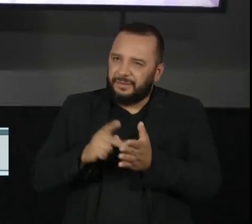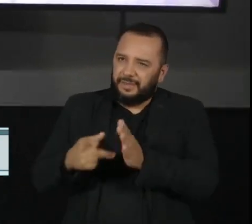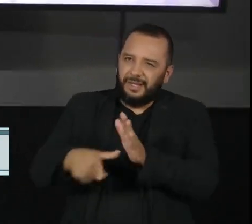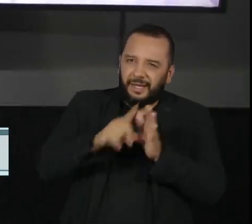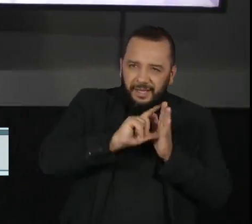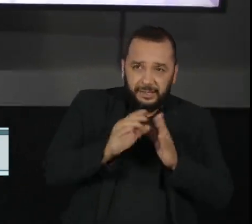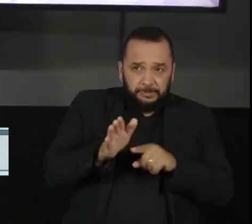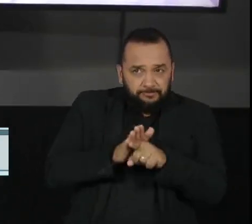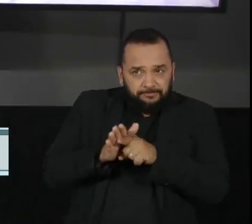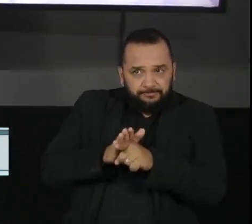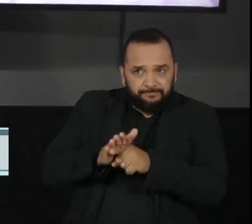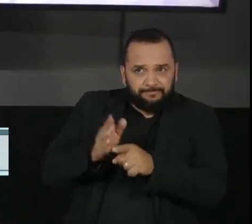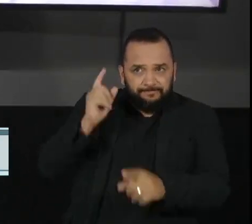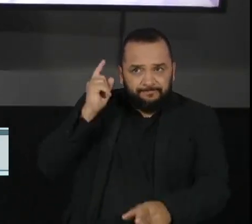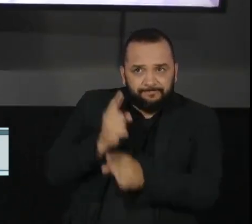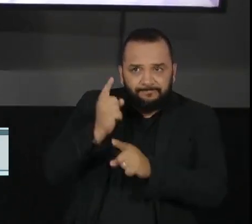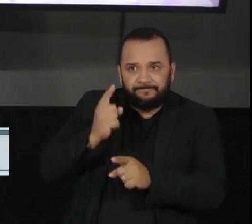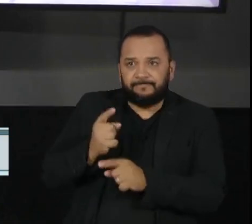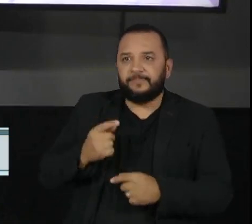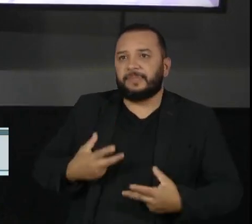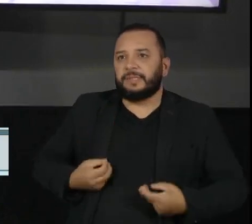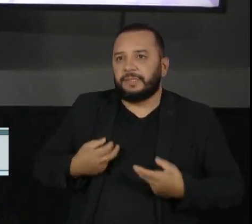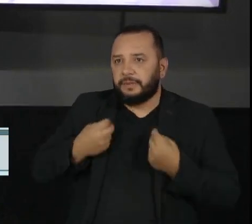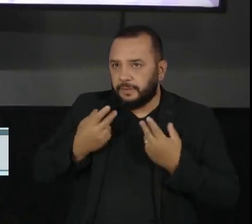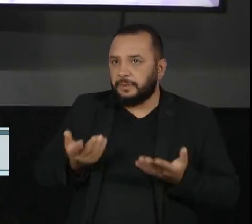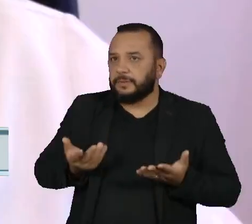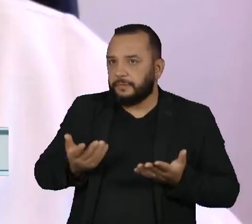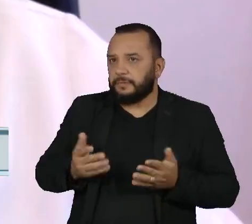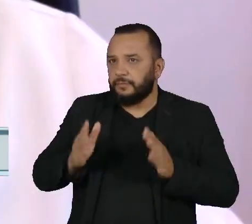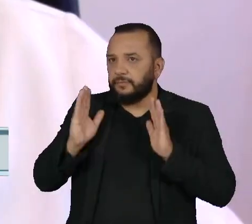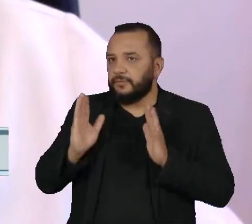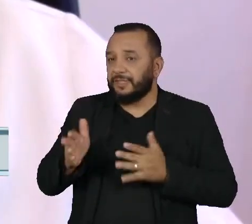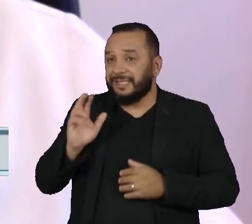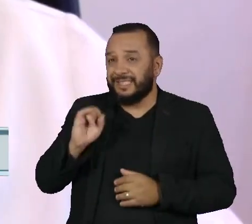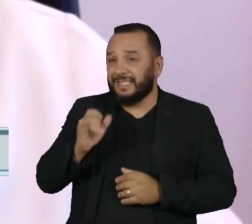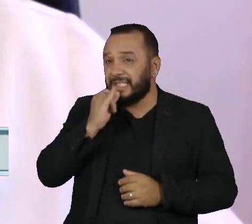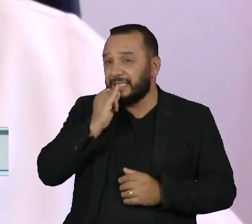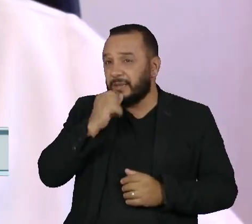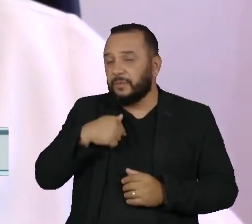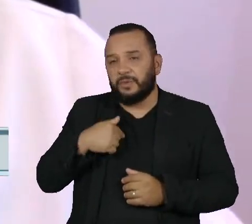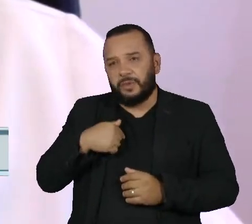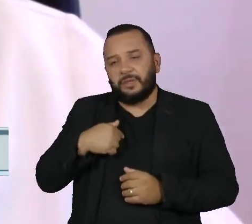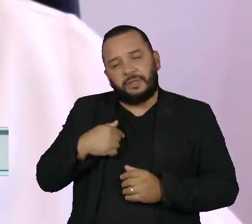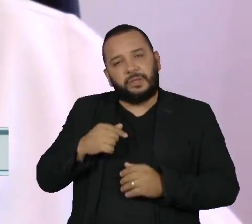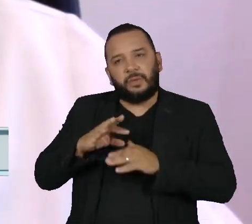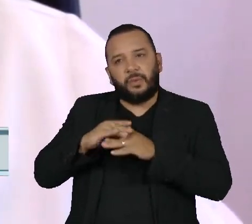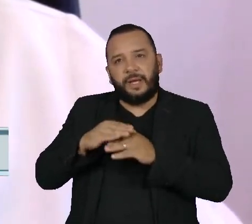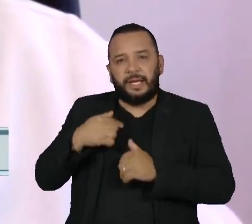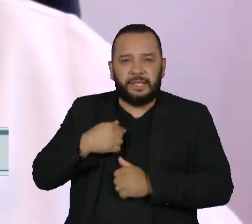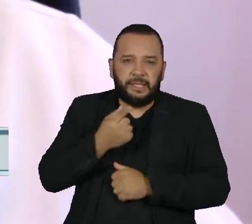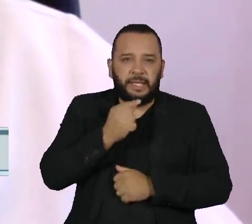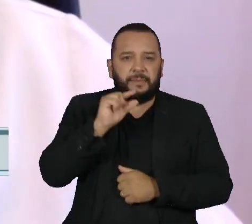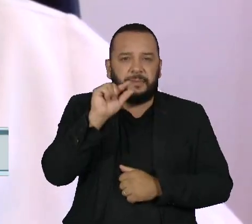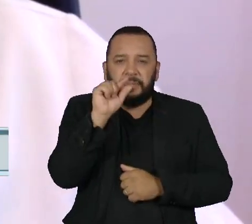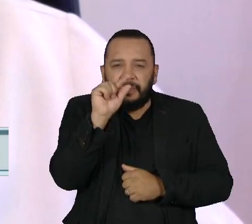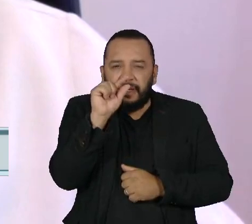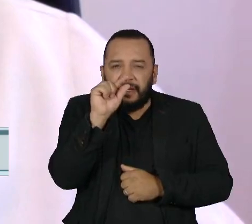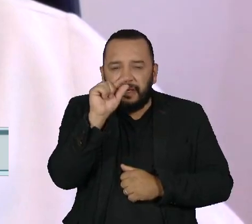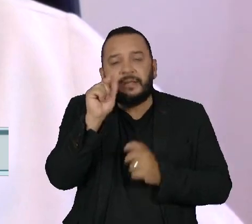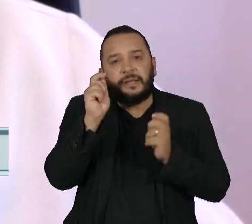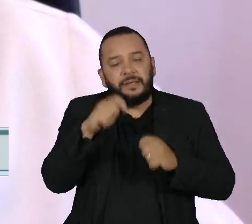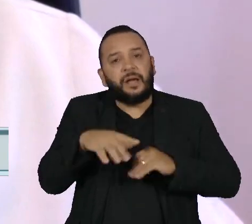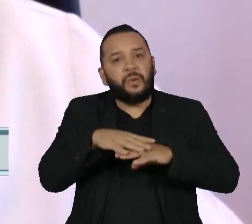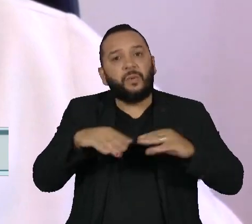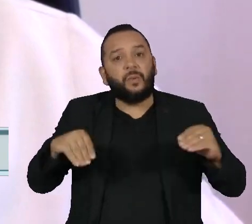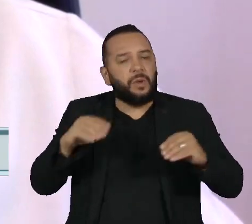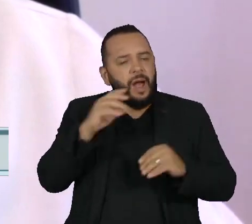tudo, porque o indivíduo que consegue chegar para o tratamento com uma doença pequena, ele tem uma chance de cura que pode alcançar os seus 95%,